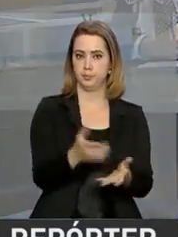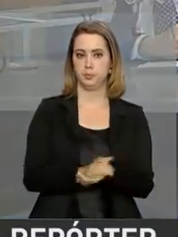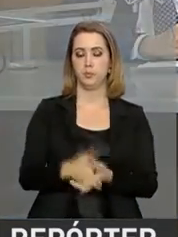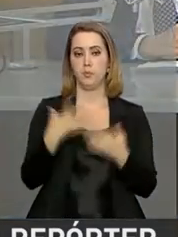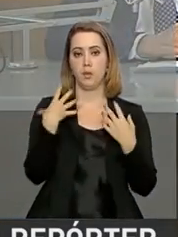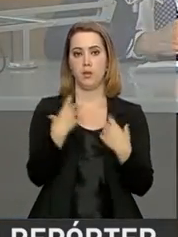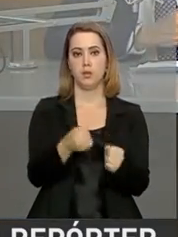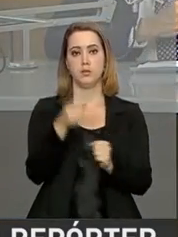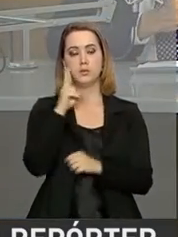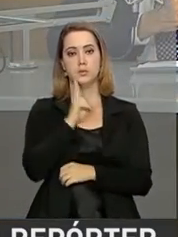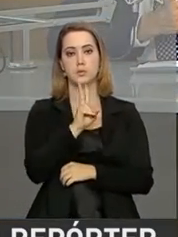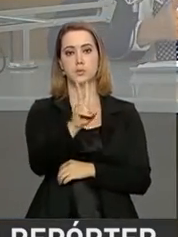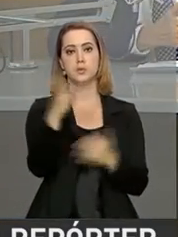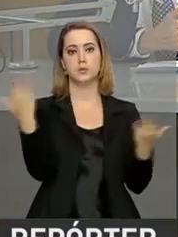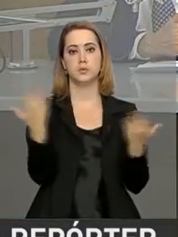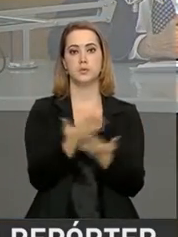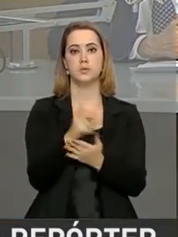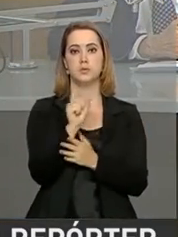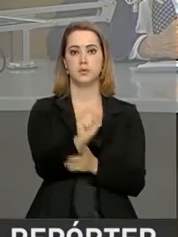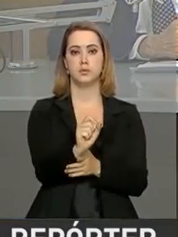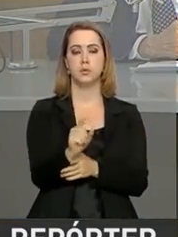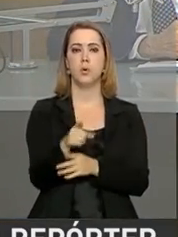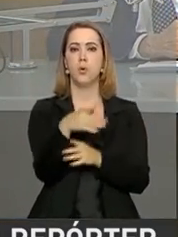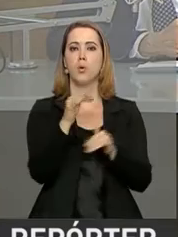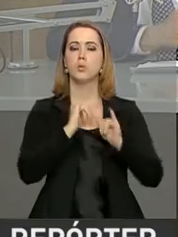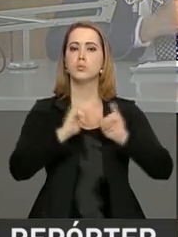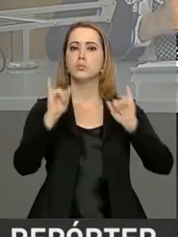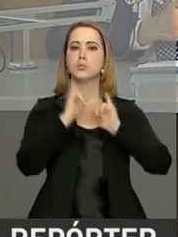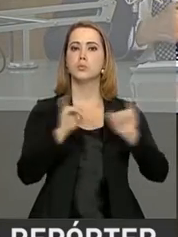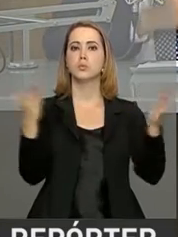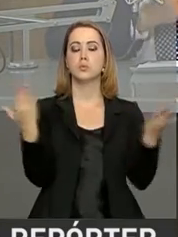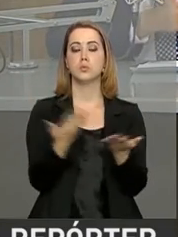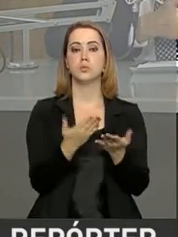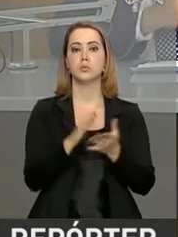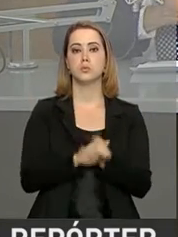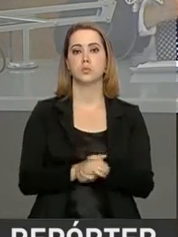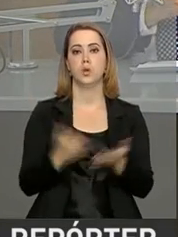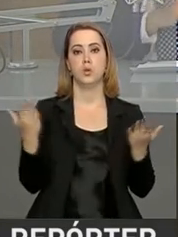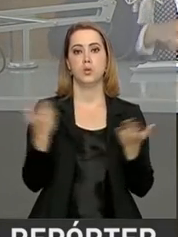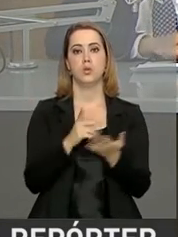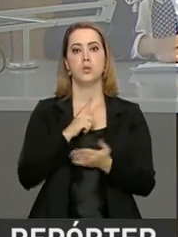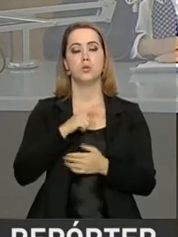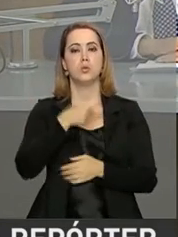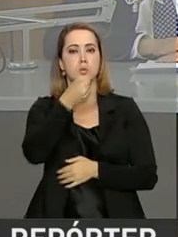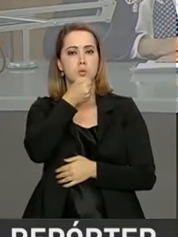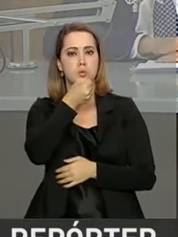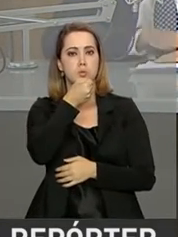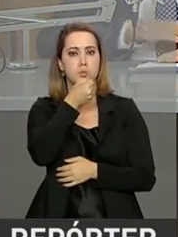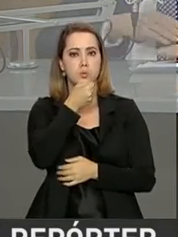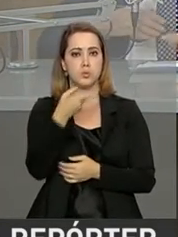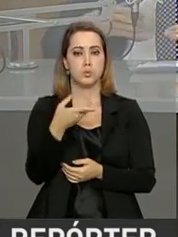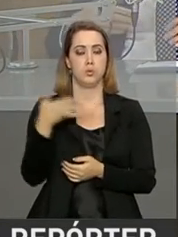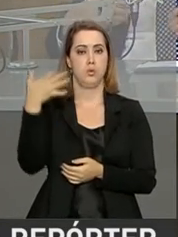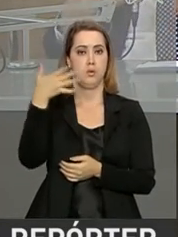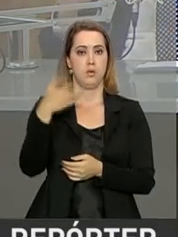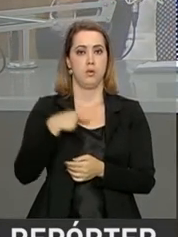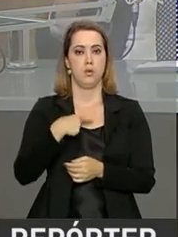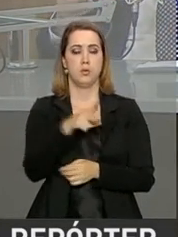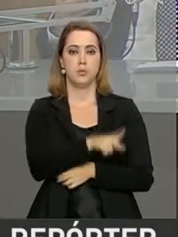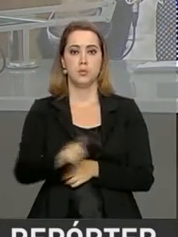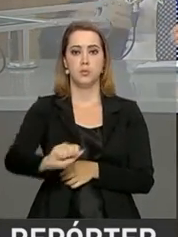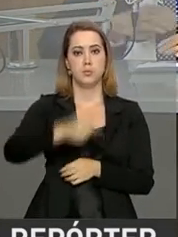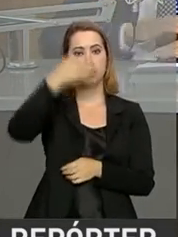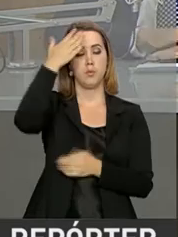vamos então acompanhar ao vivo um pouco da transmissão da voz do brasil hoje tem uma entrevista exclusiva gravada com o presidente michel temer